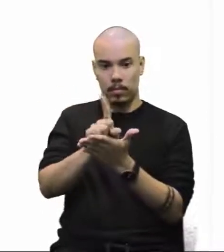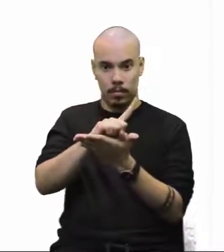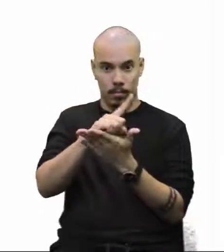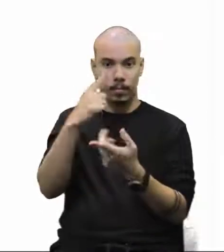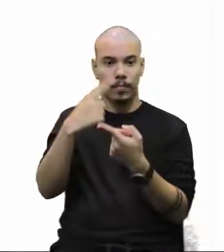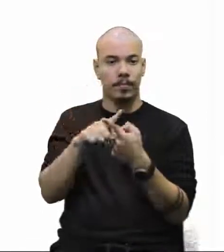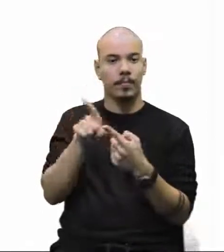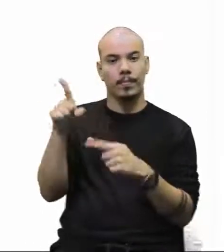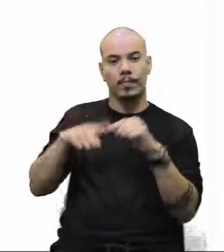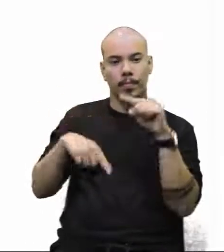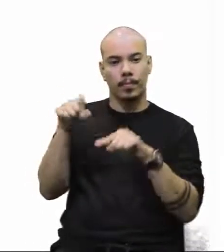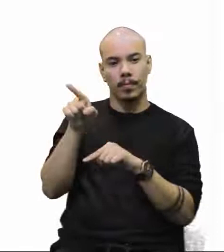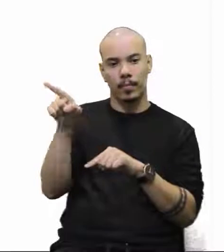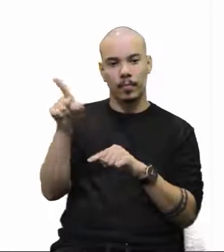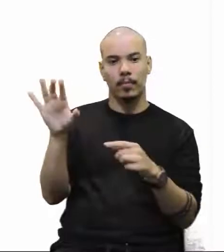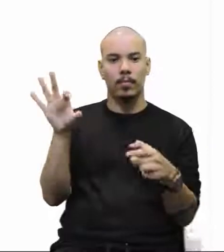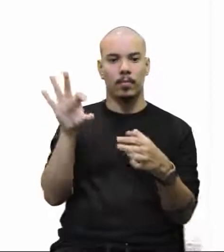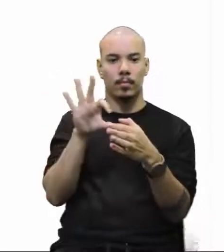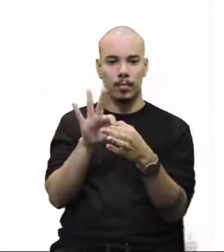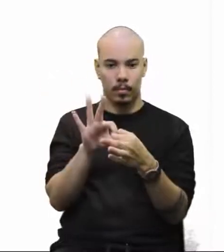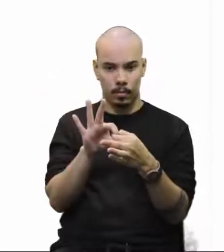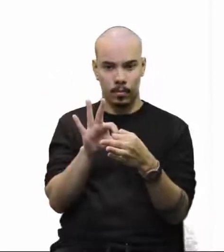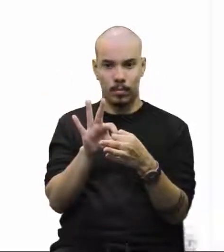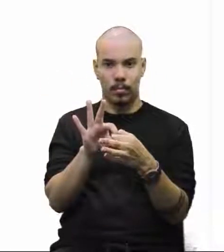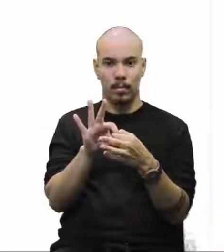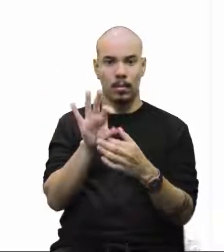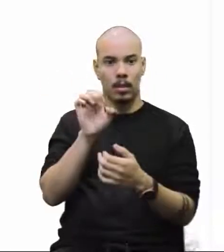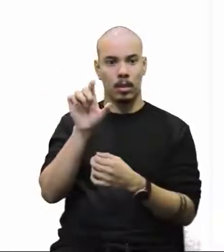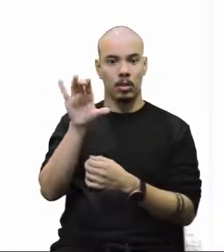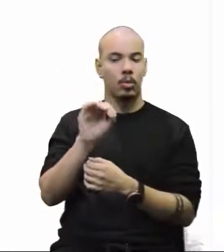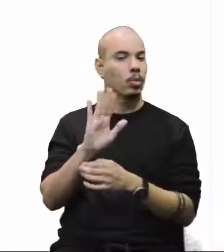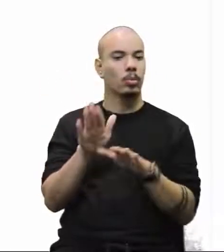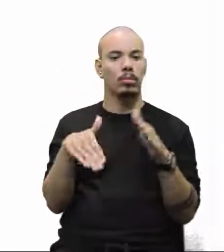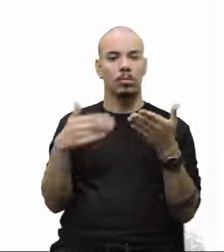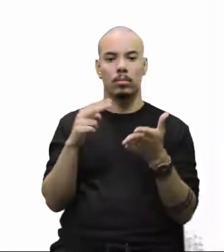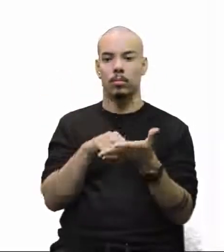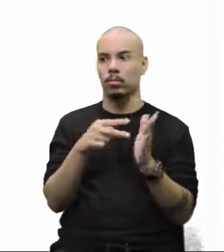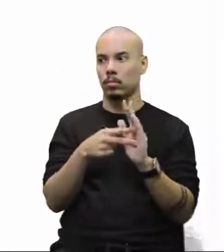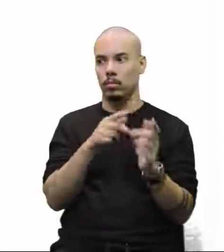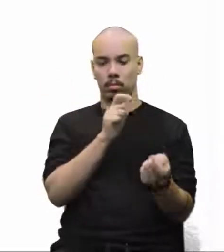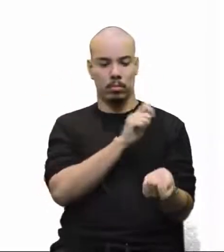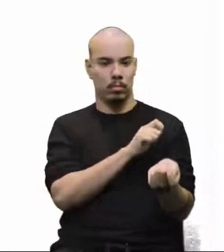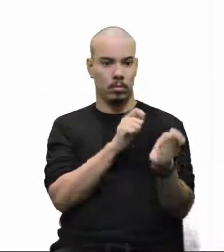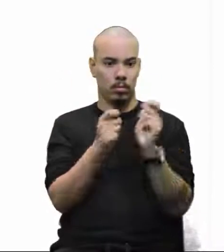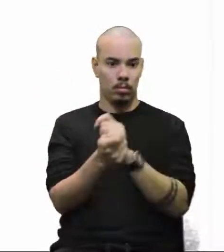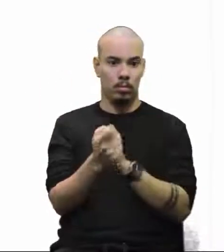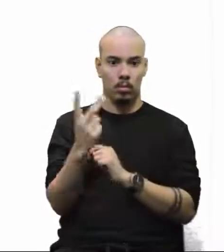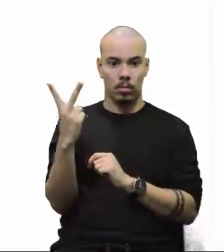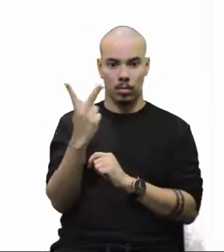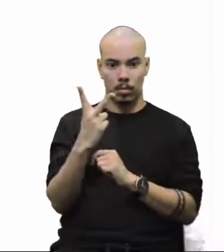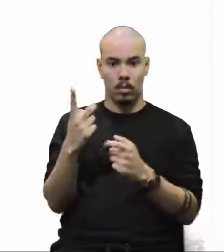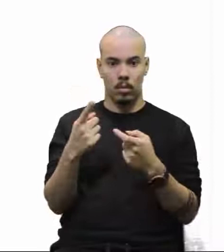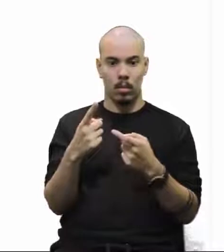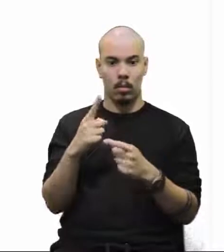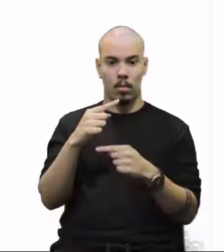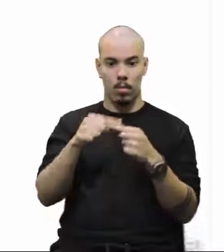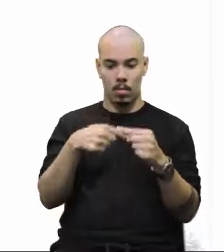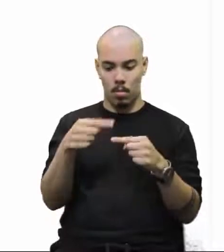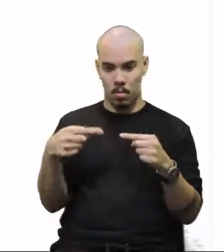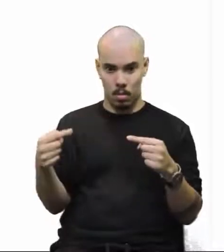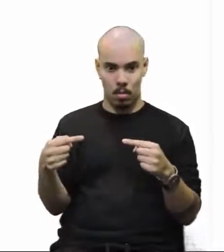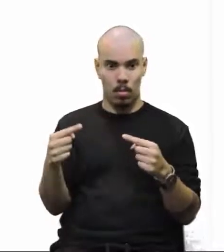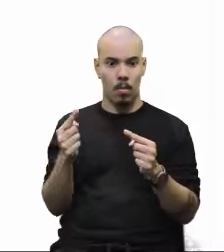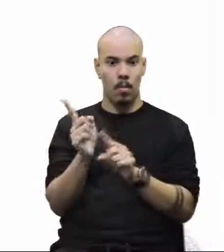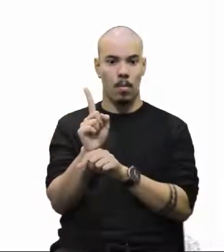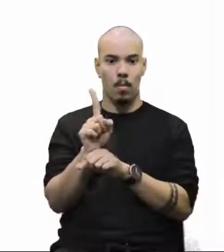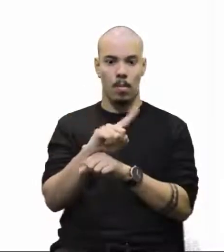o quadro móvel é ligado a um eixo ao qual se adaptam duas molas e um ponteiro.